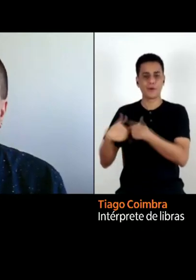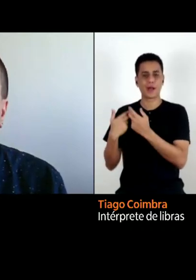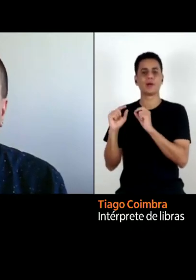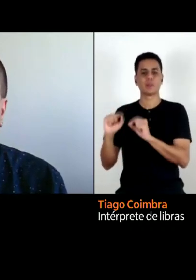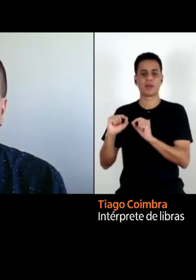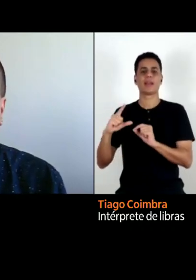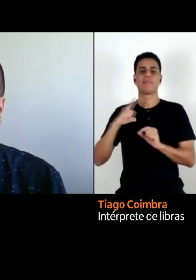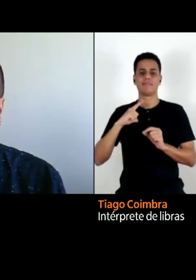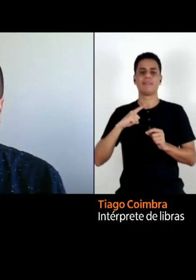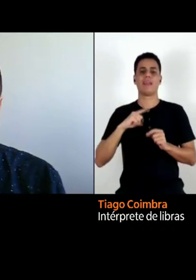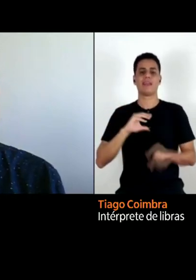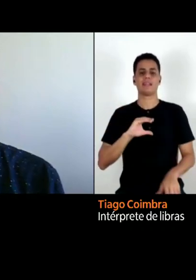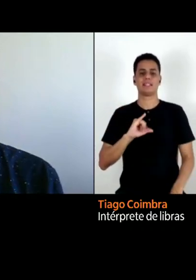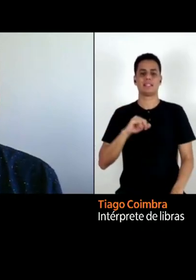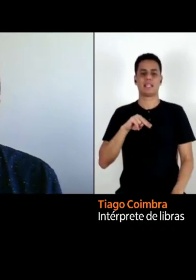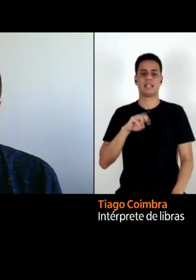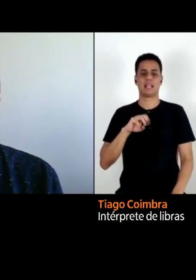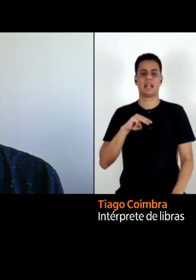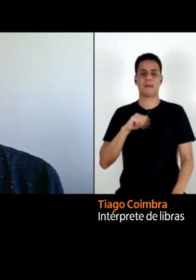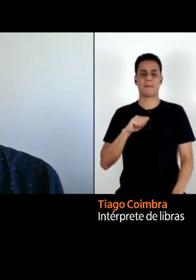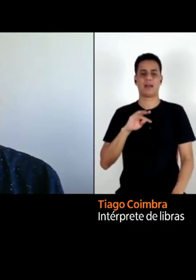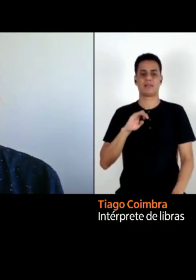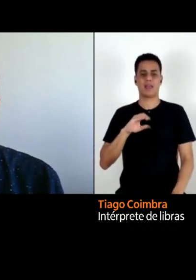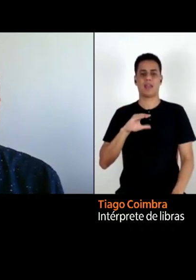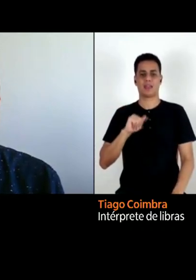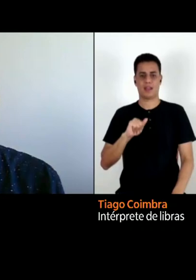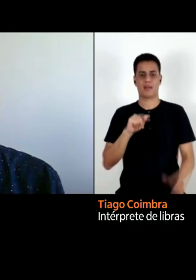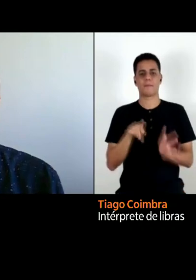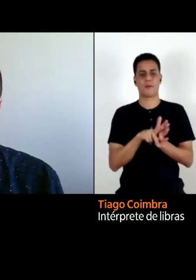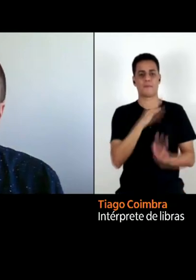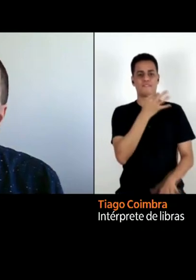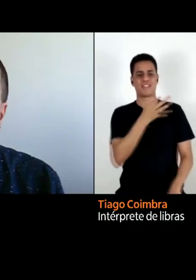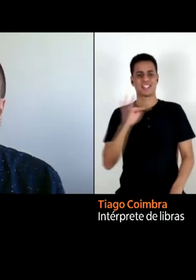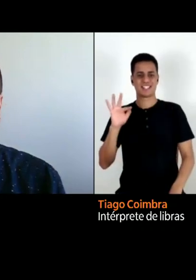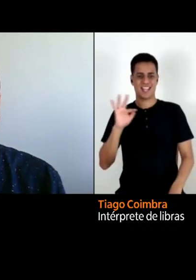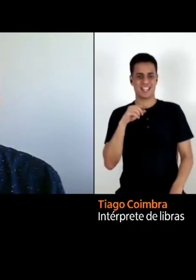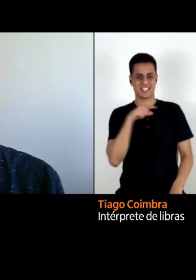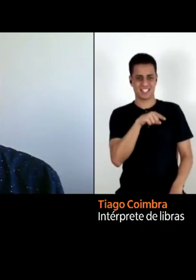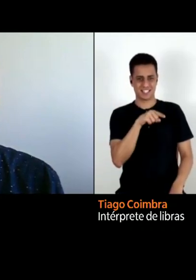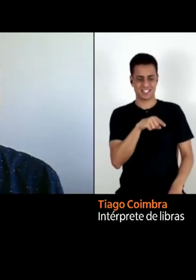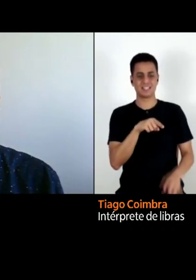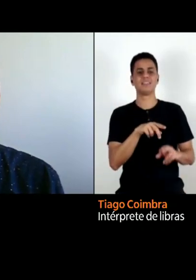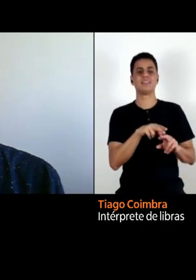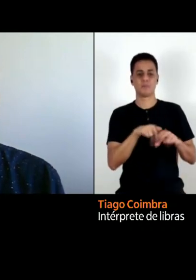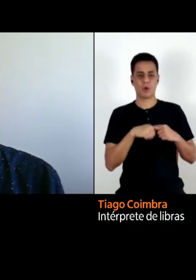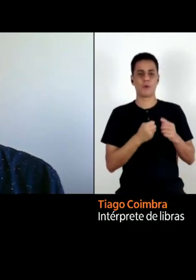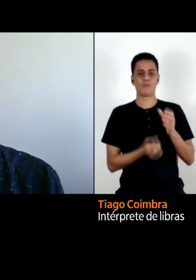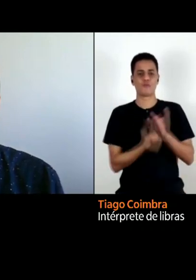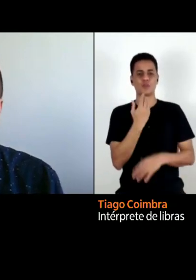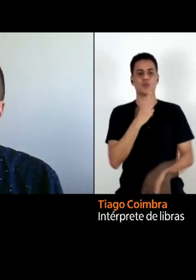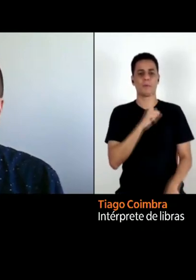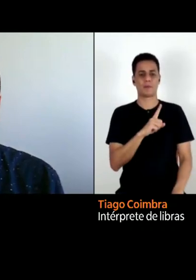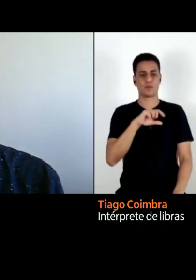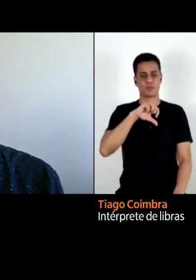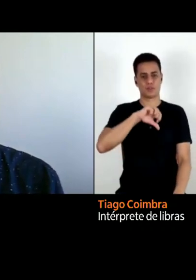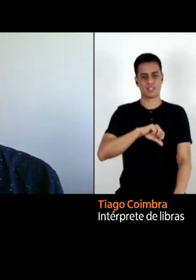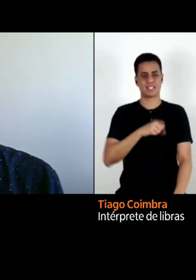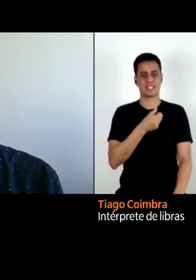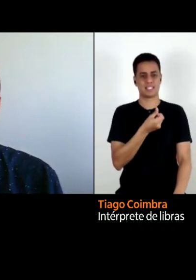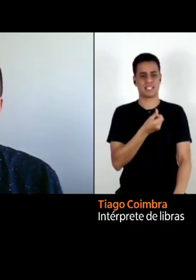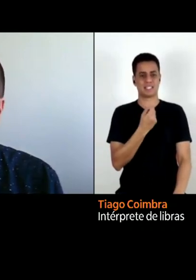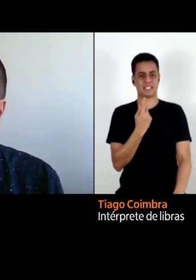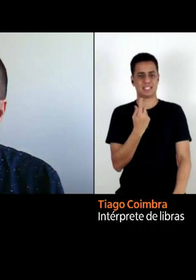em 1936. Junto com seus companheiros cinéfilos e críticos, frequentadores